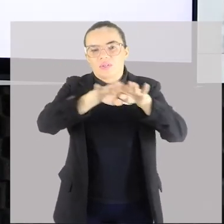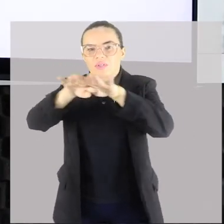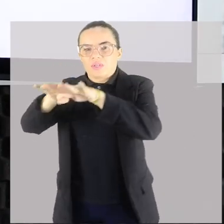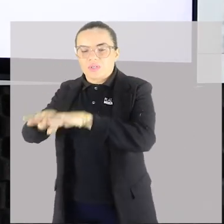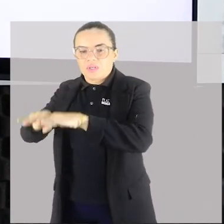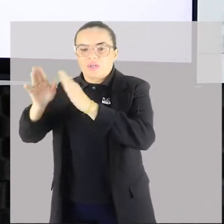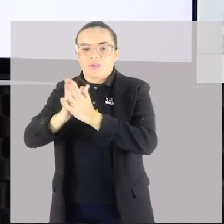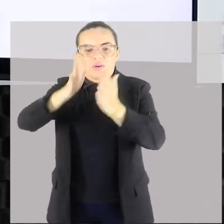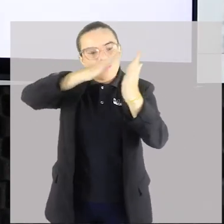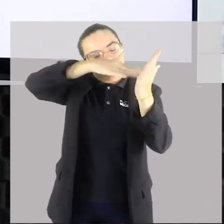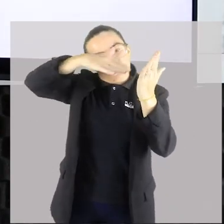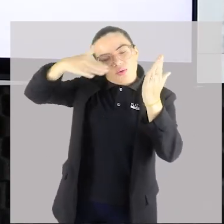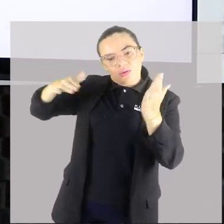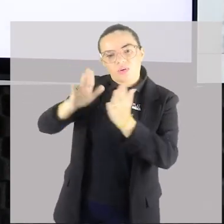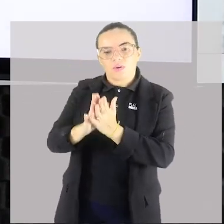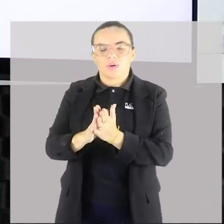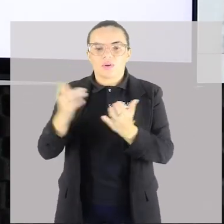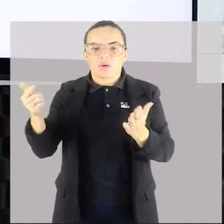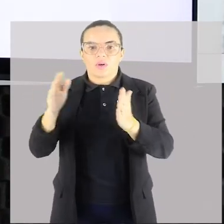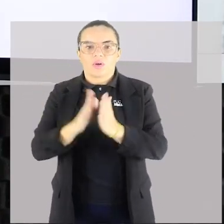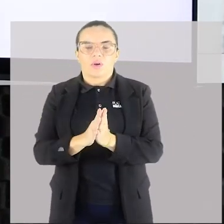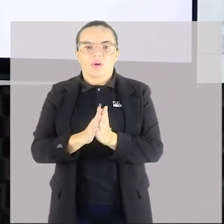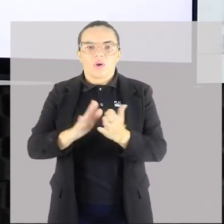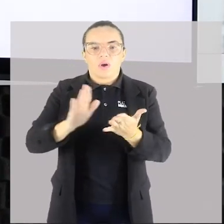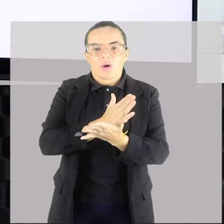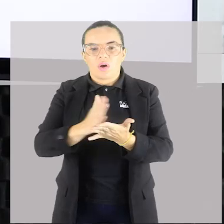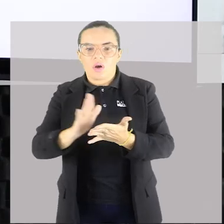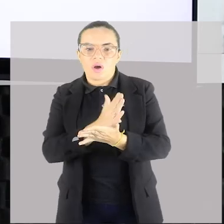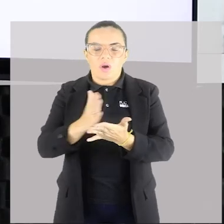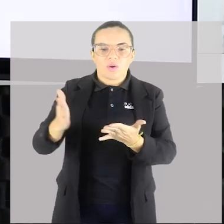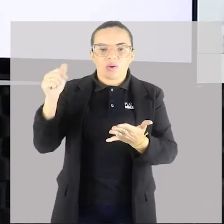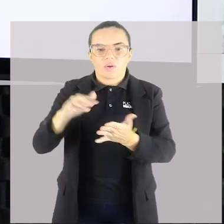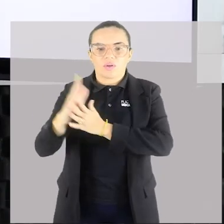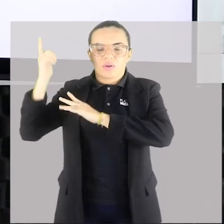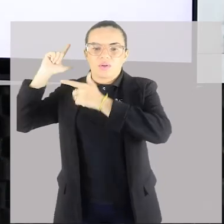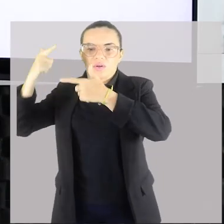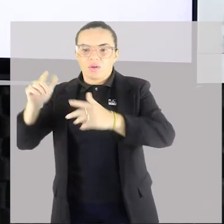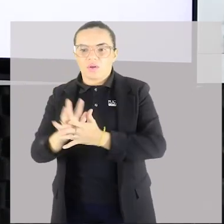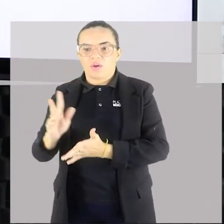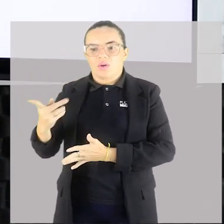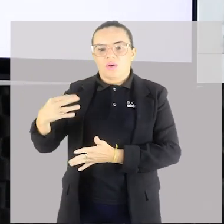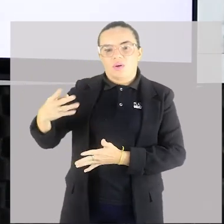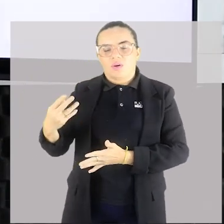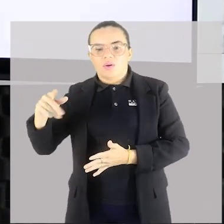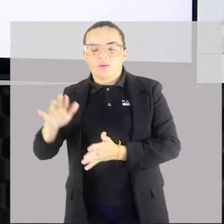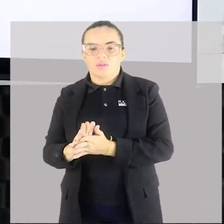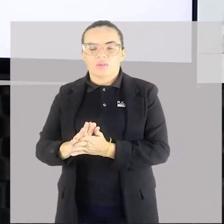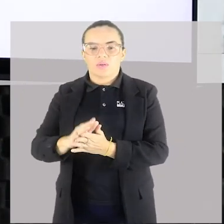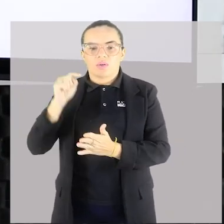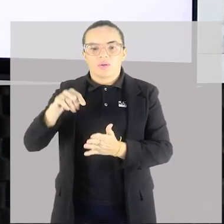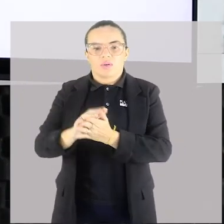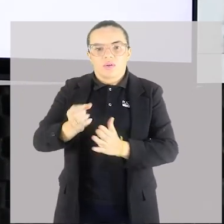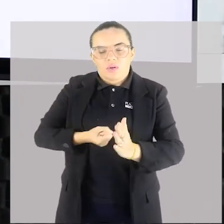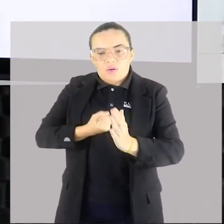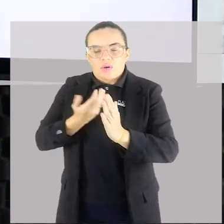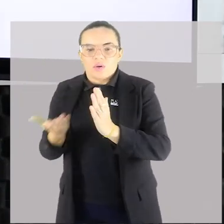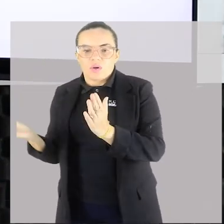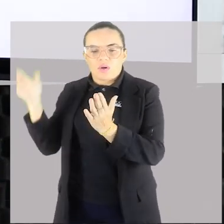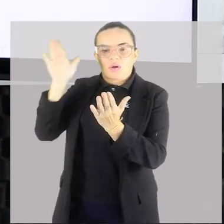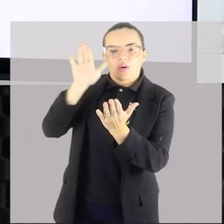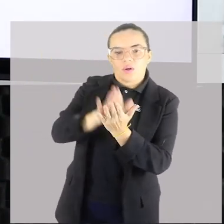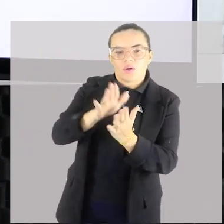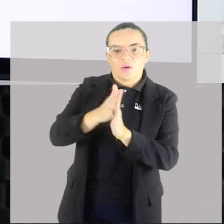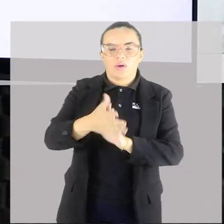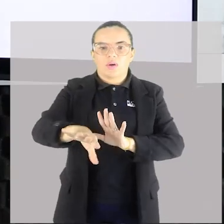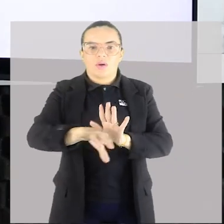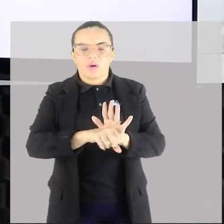forma estética, alguma coisa presa na caixinha. O happening, assim como o expressionismo abstrato, como o action paint, que eu vou falar também, como a